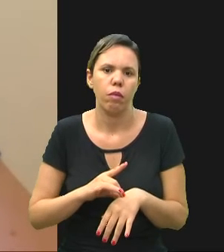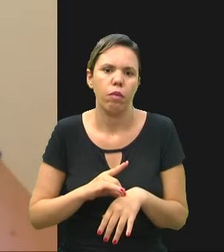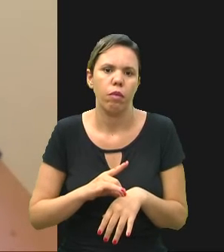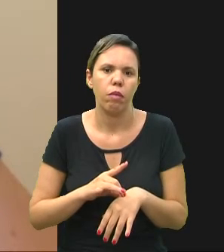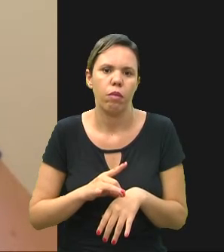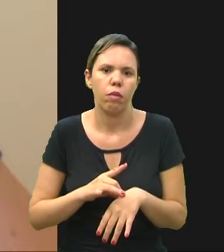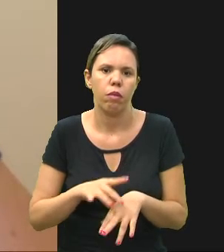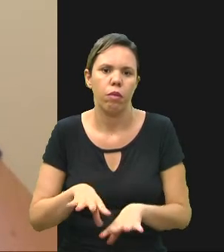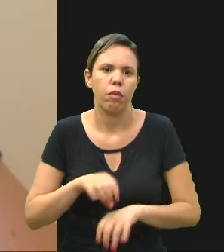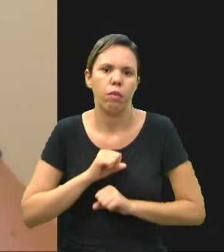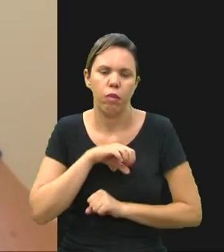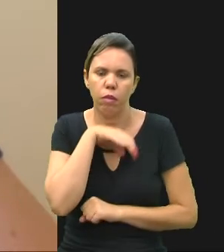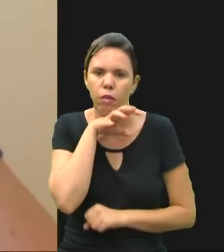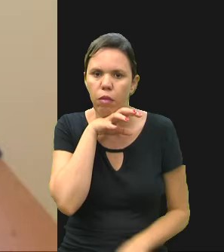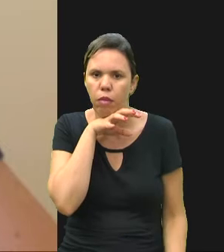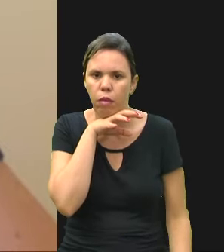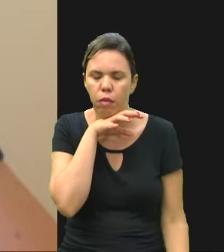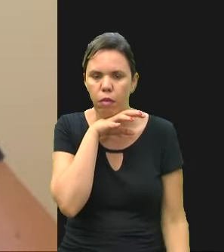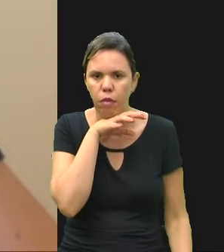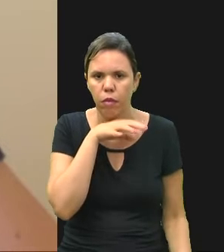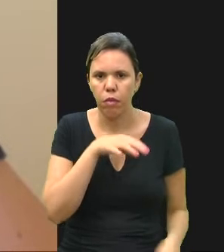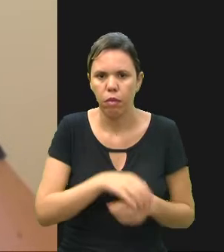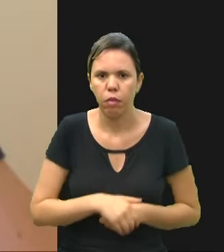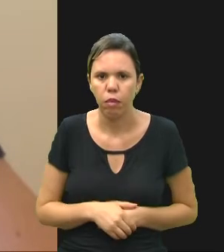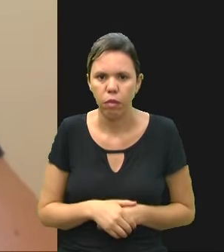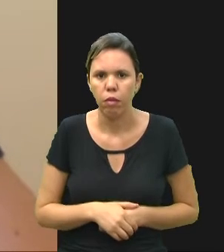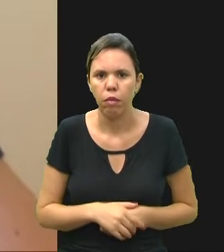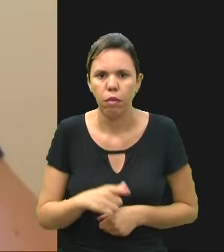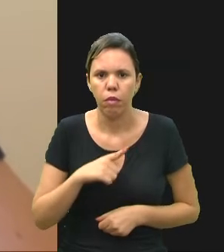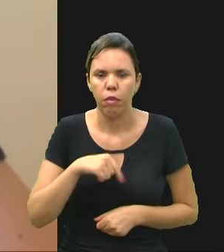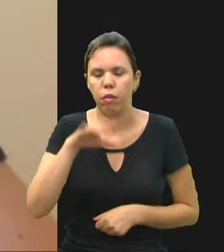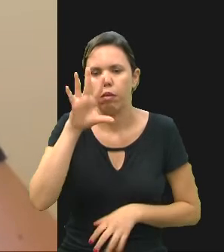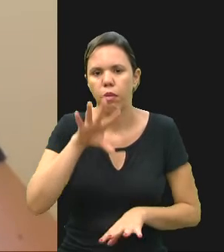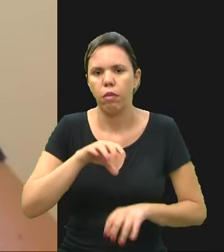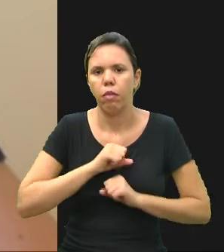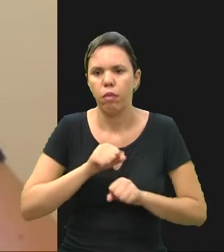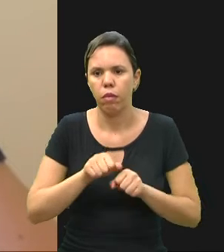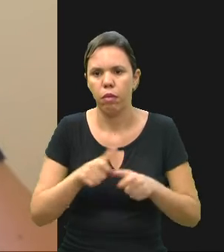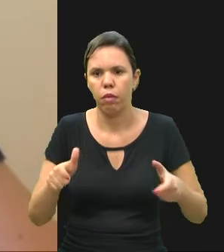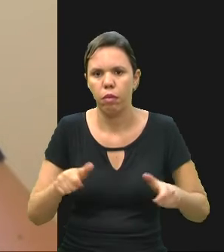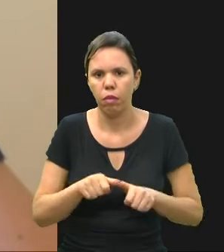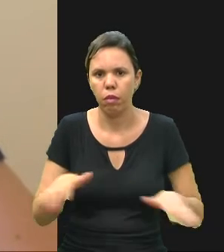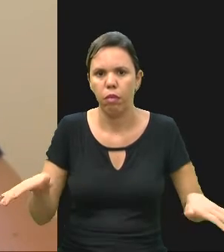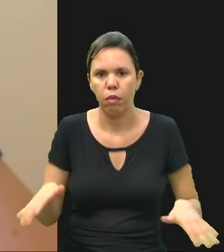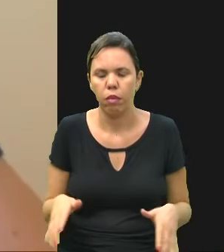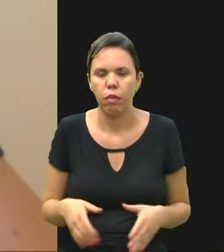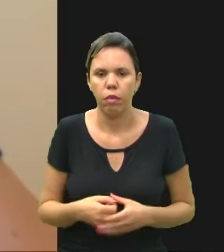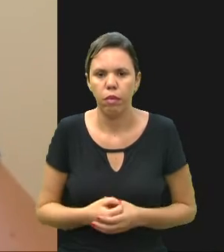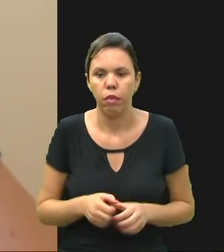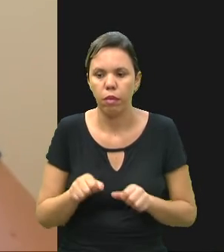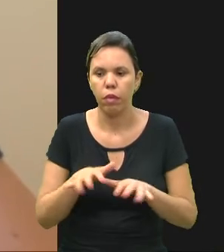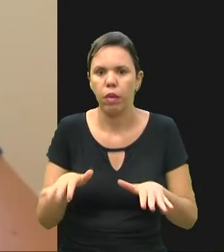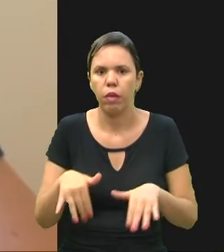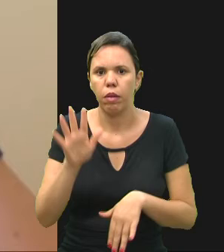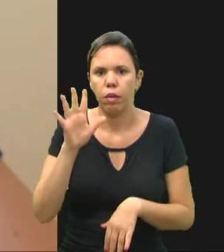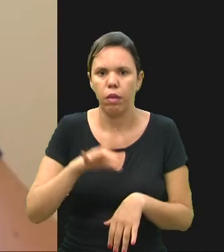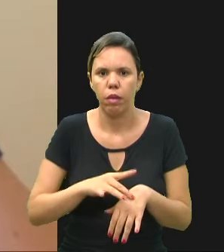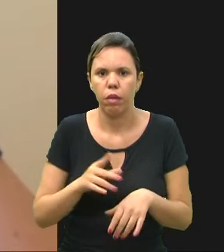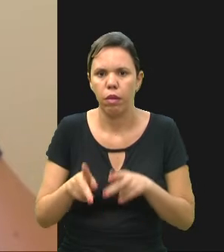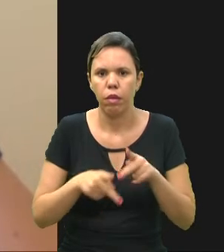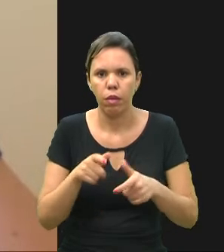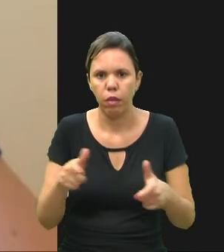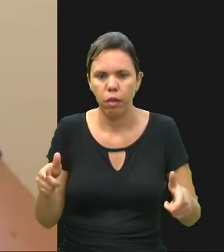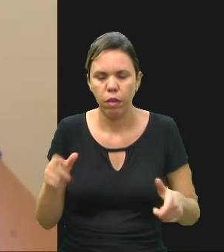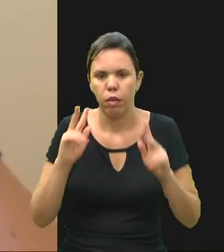patógenos de origem animal, né? São as áreas que têm mais endemias, são as áreas onde mais se dissemina, onde mais